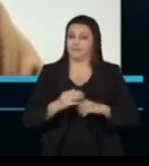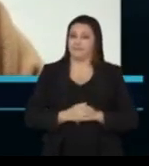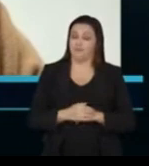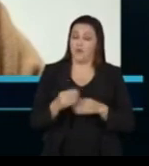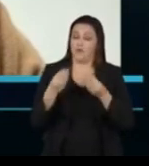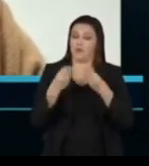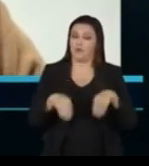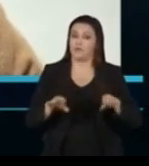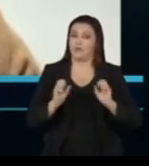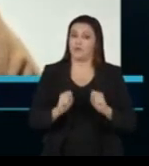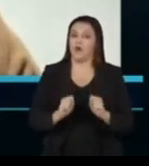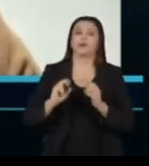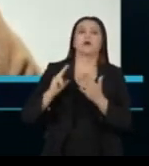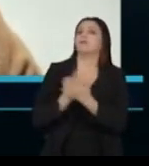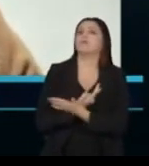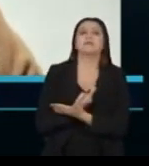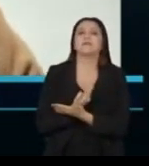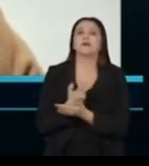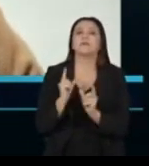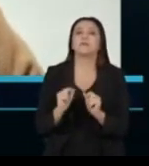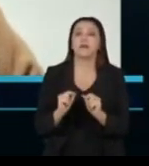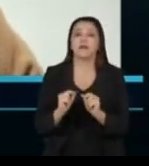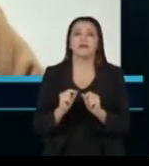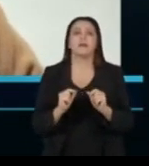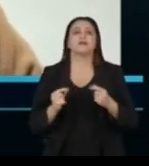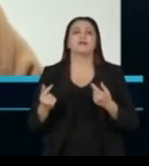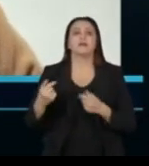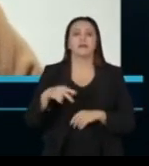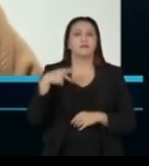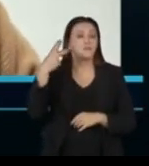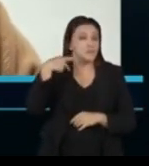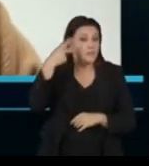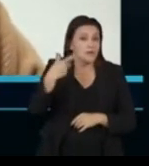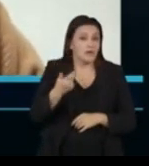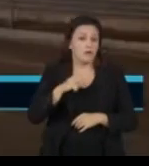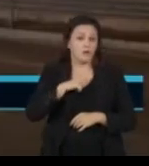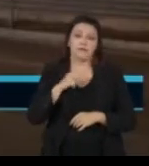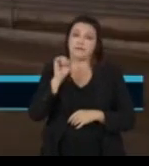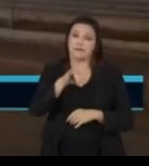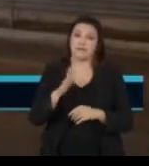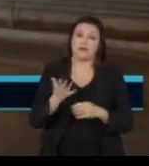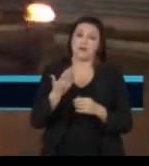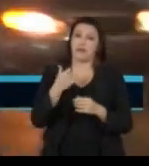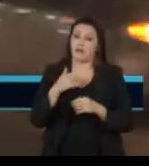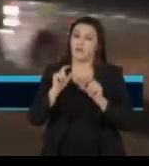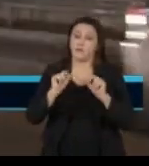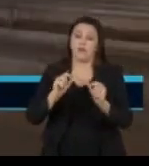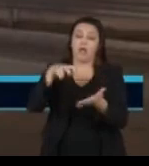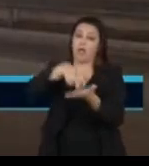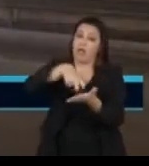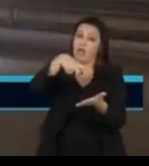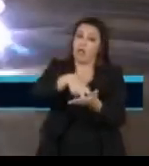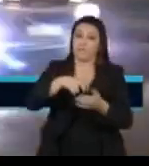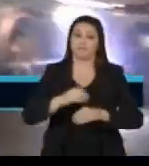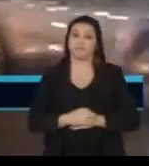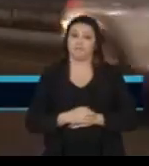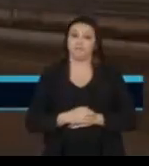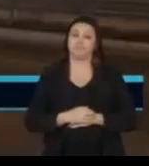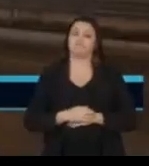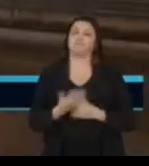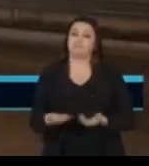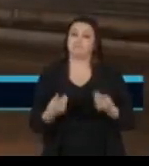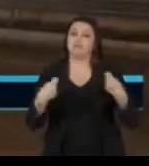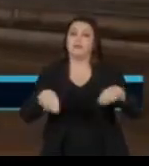acontecer a partir do momento em que esses parlamentares eles sejam condenados. No âmbito eleitoral, a lei da ficha